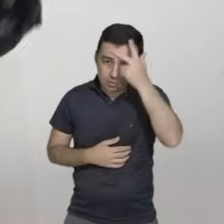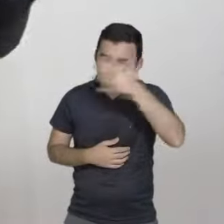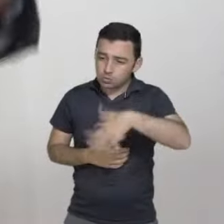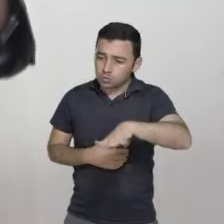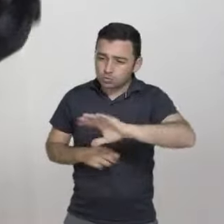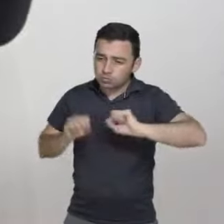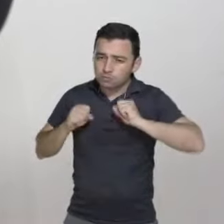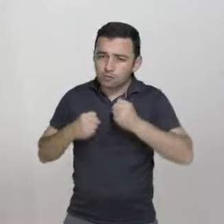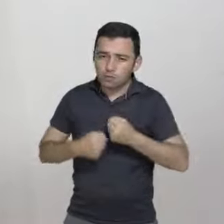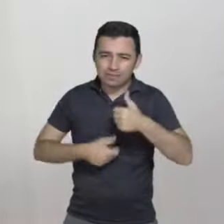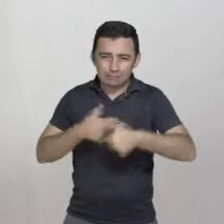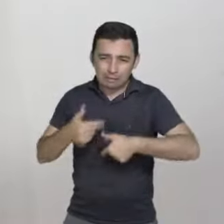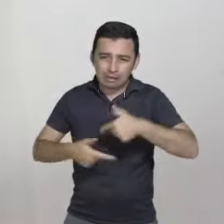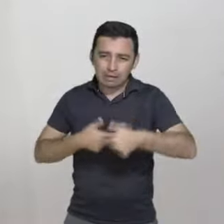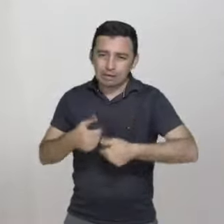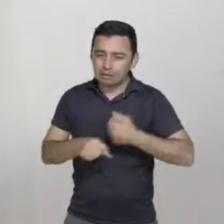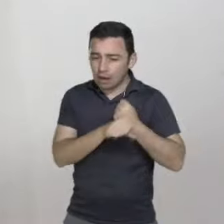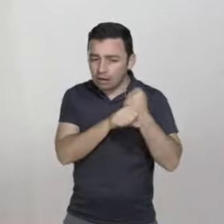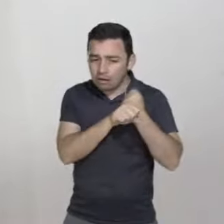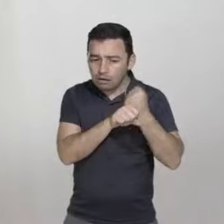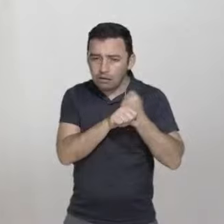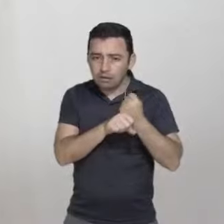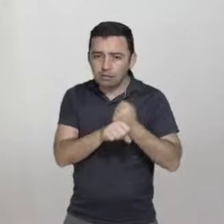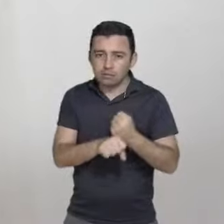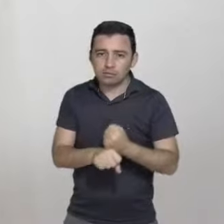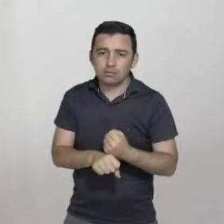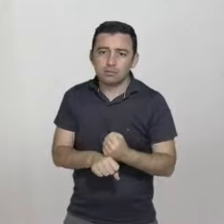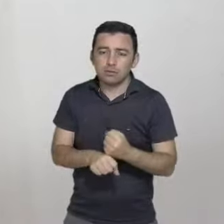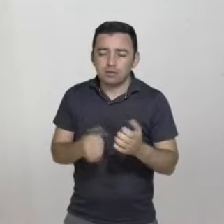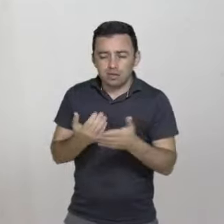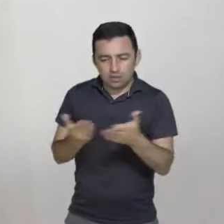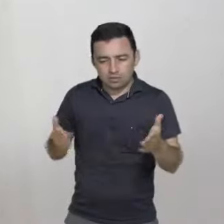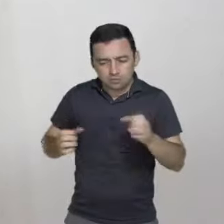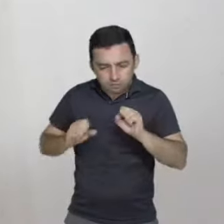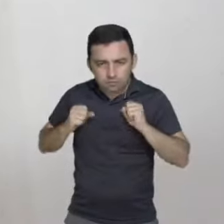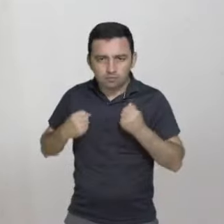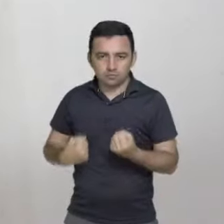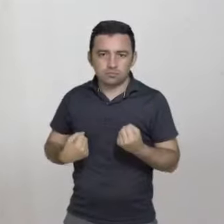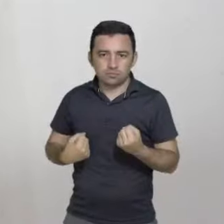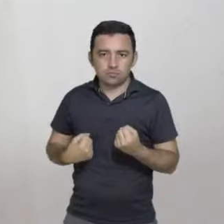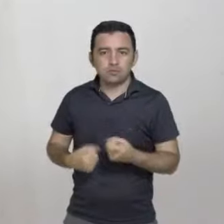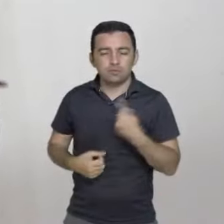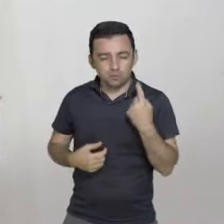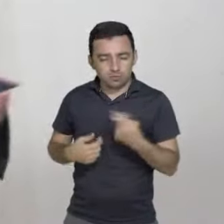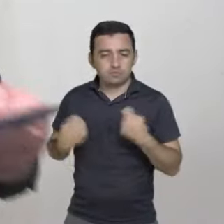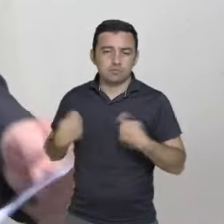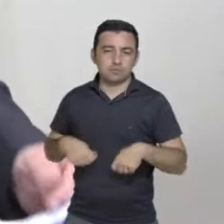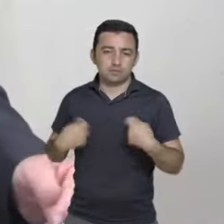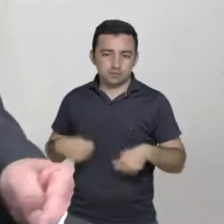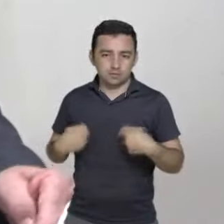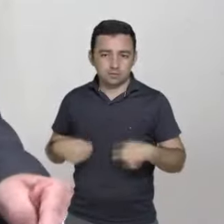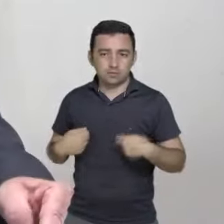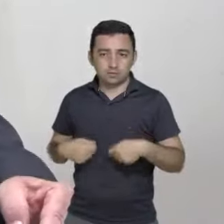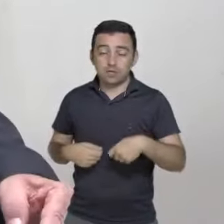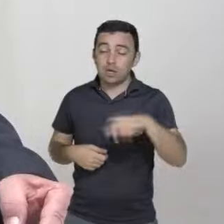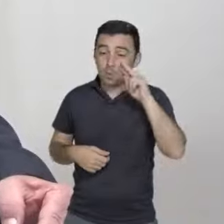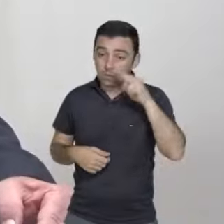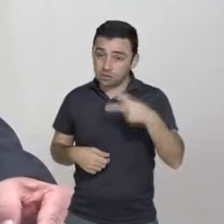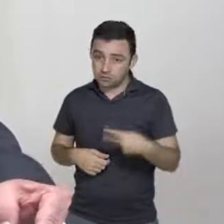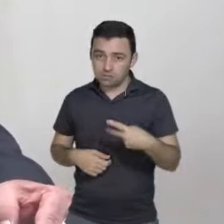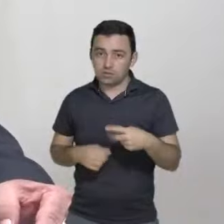dedicaram anos e mais anos, que entregaram suas vidas. E nós precisamos reconhecer